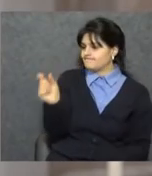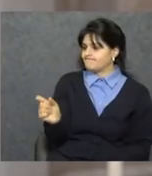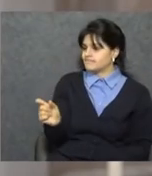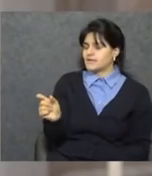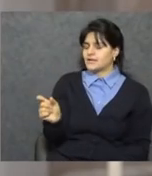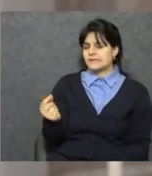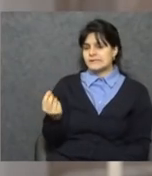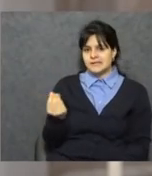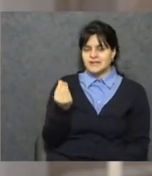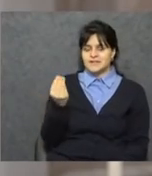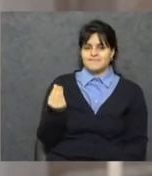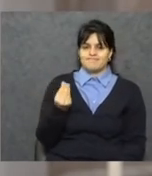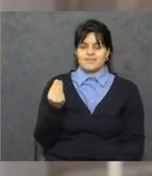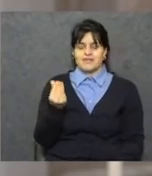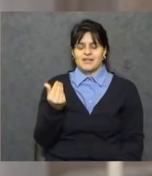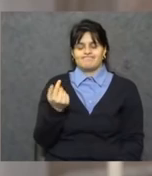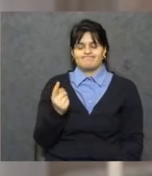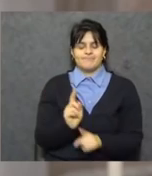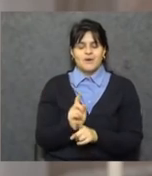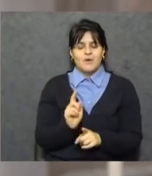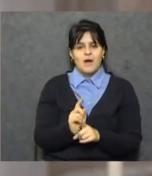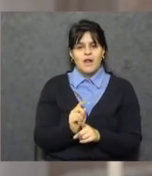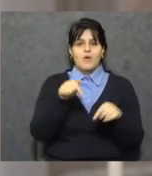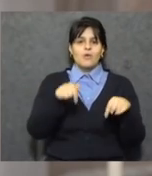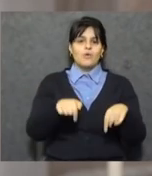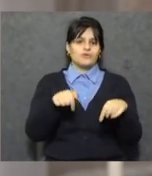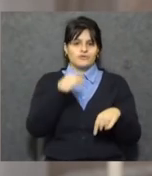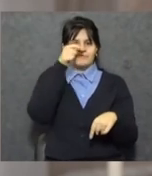que hoje tantas pessoas fazem.